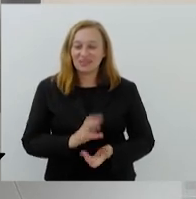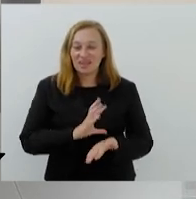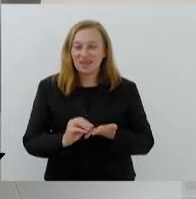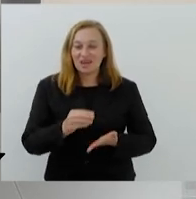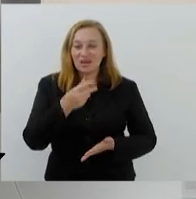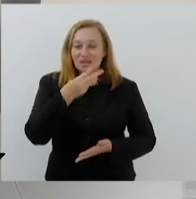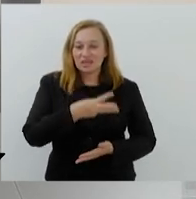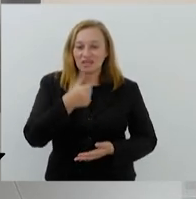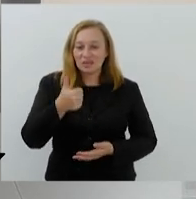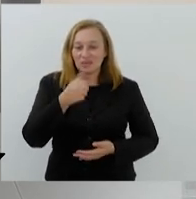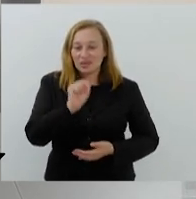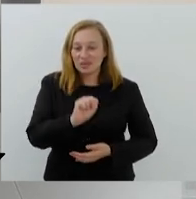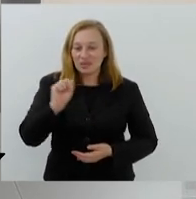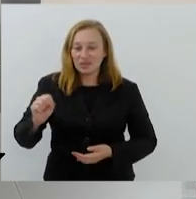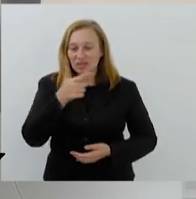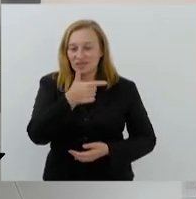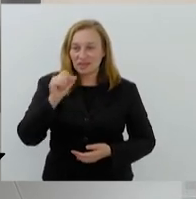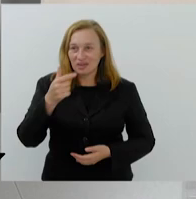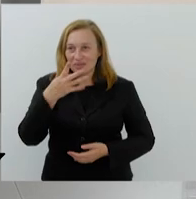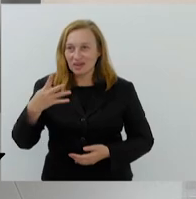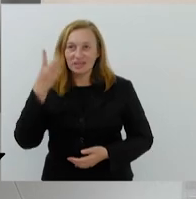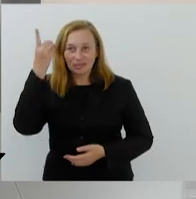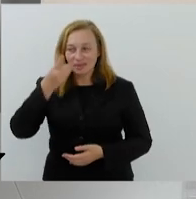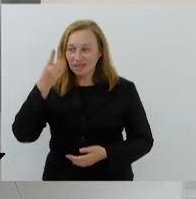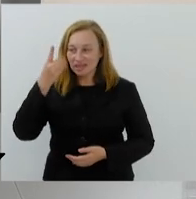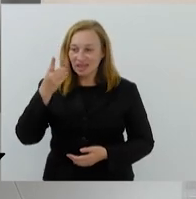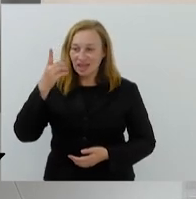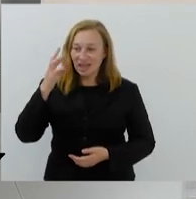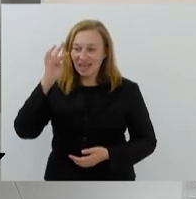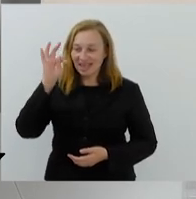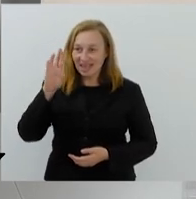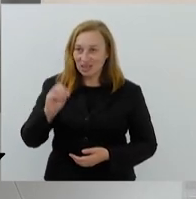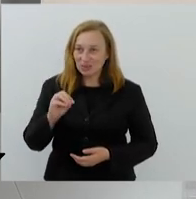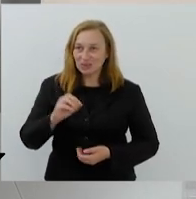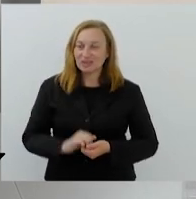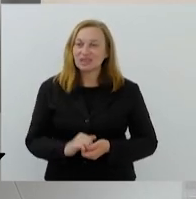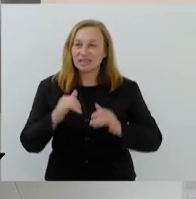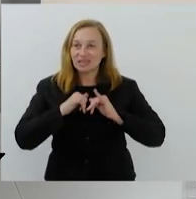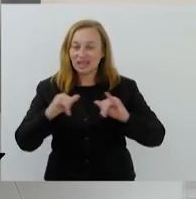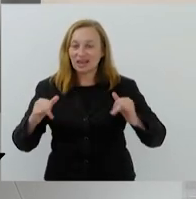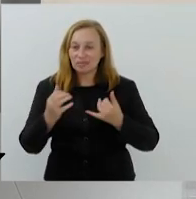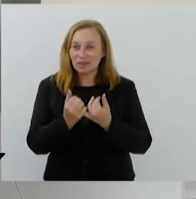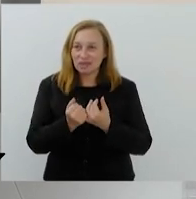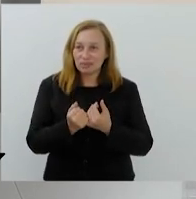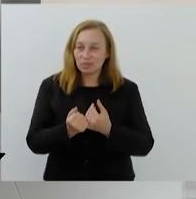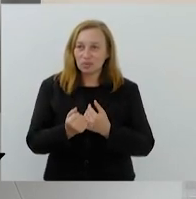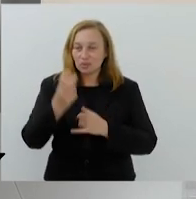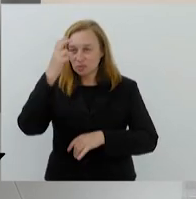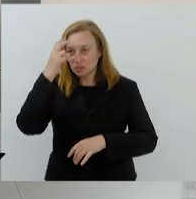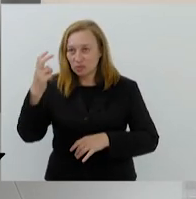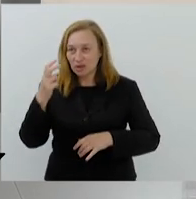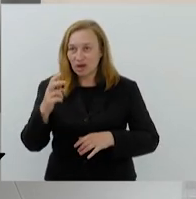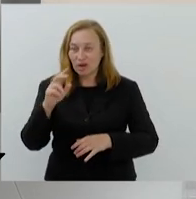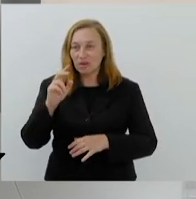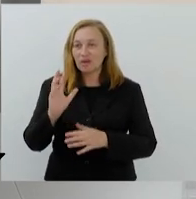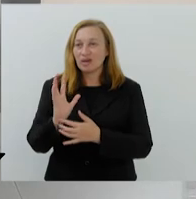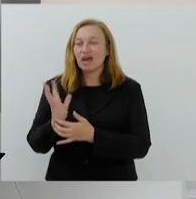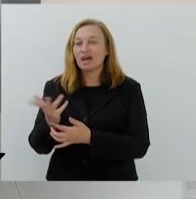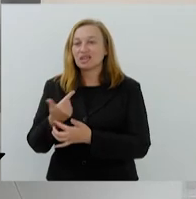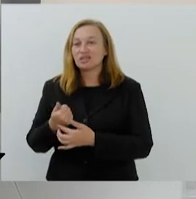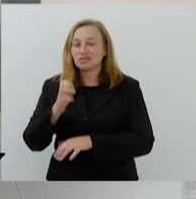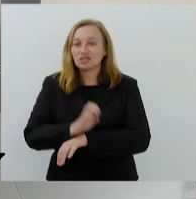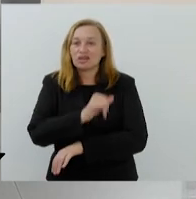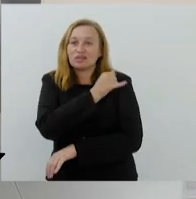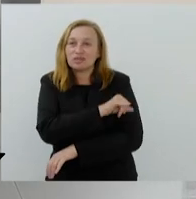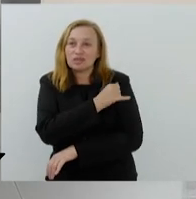Projeto de lei 3188 de 24, de autoria do deputado Renato Machado, que declara como patrimônio cultural, histórico e artístico de natureza imaterial do Estado do